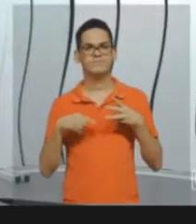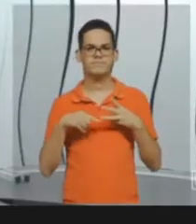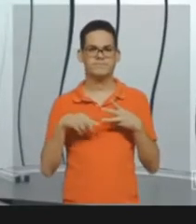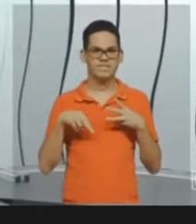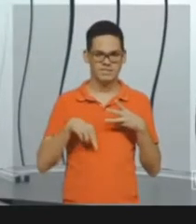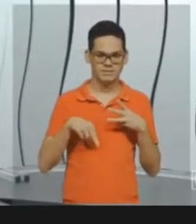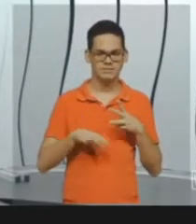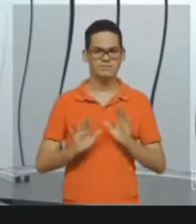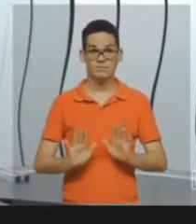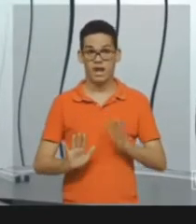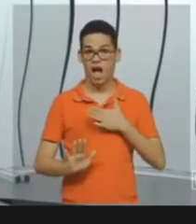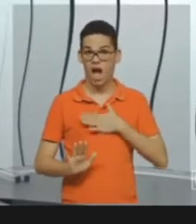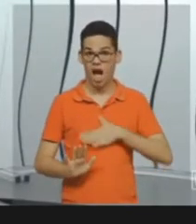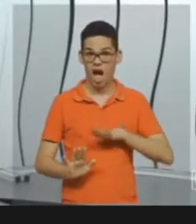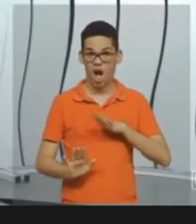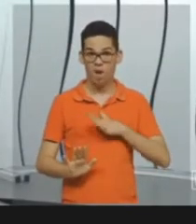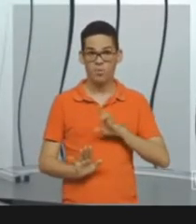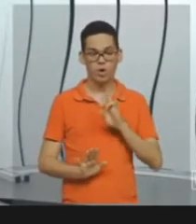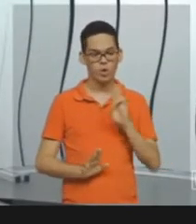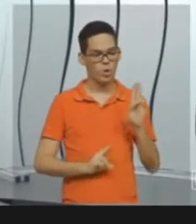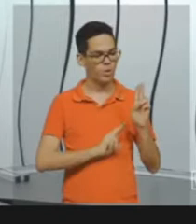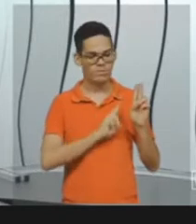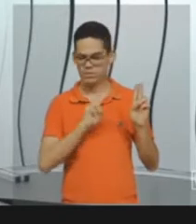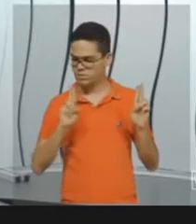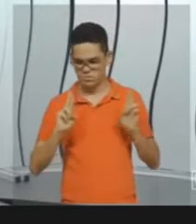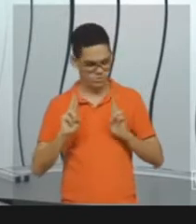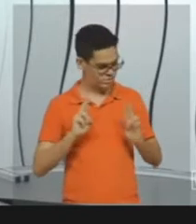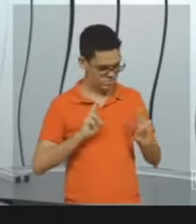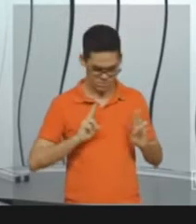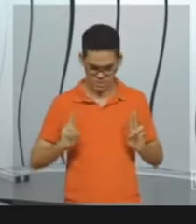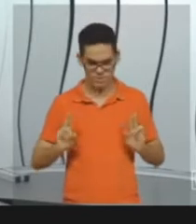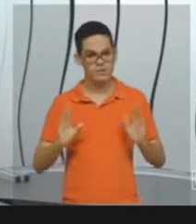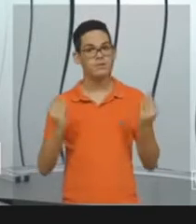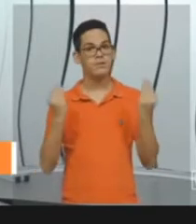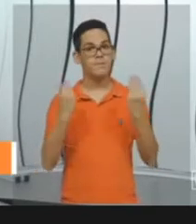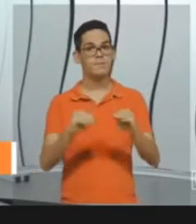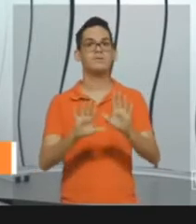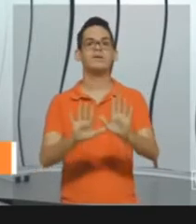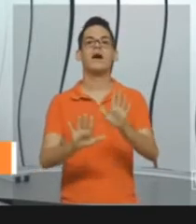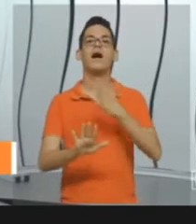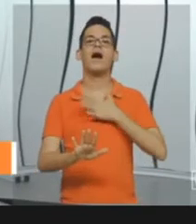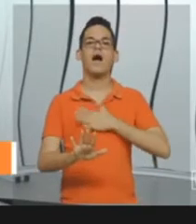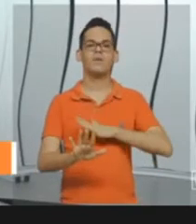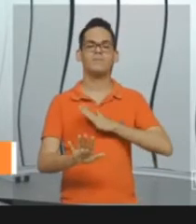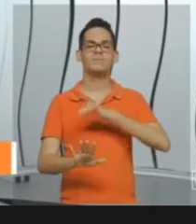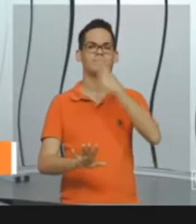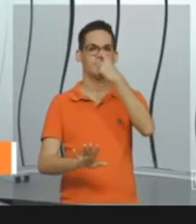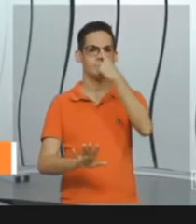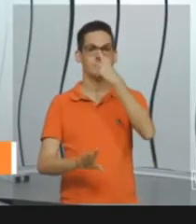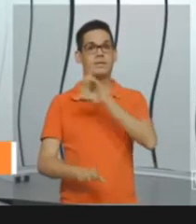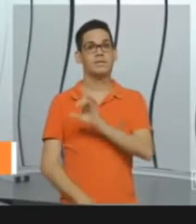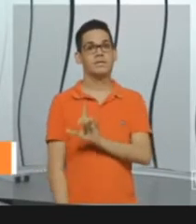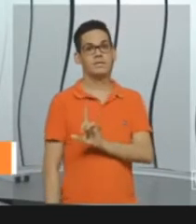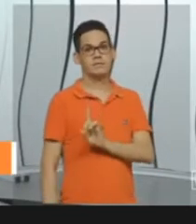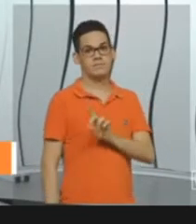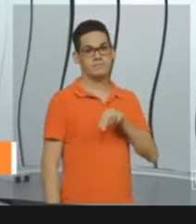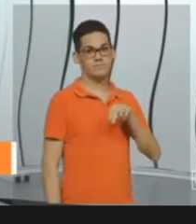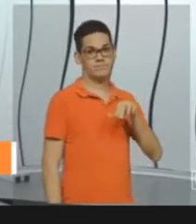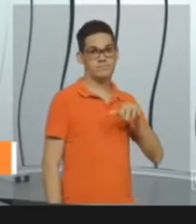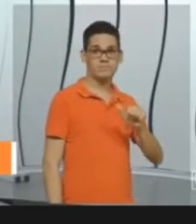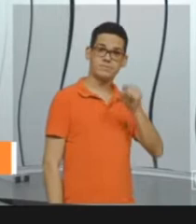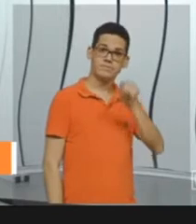Calma, está começando a vir muitos nomes, mas não se preocupe. Nós vamos ver de que o DNA é composto. Basicamente,